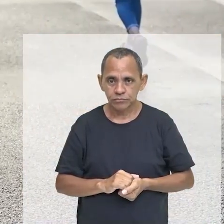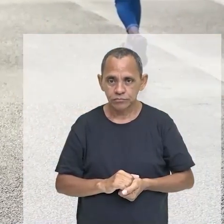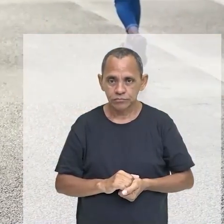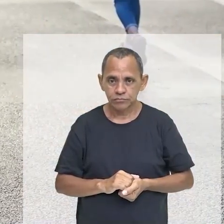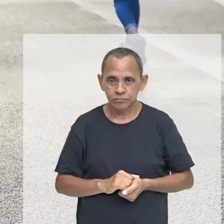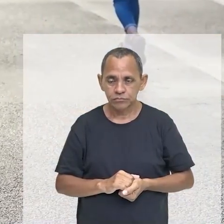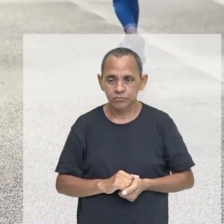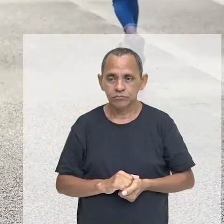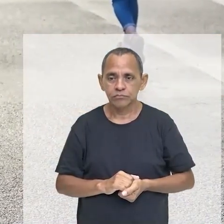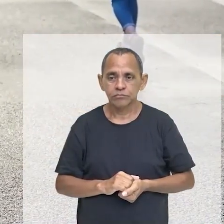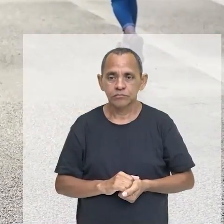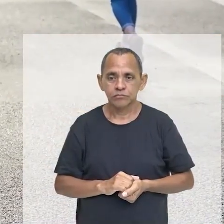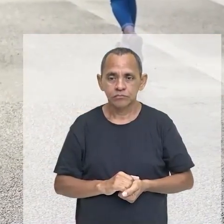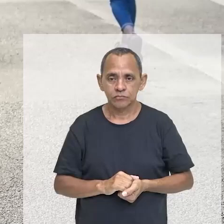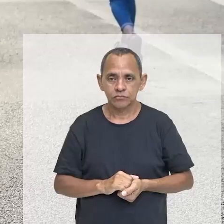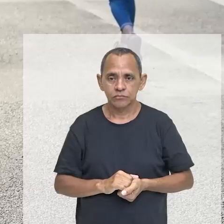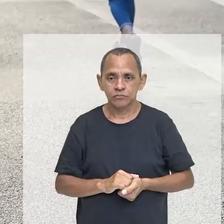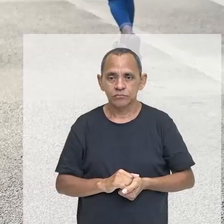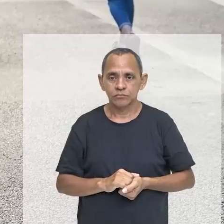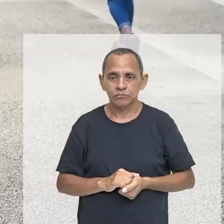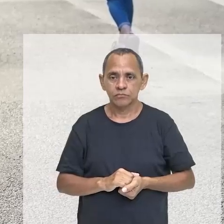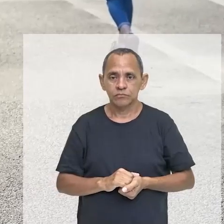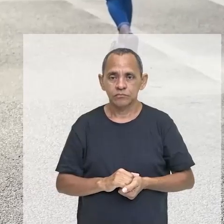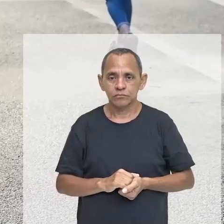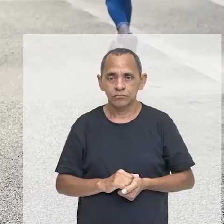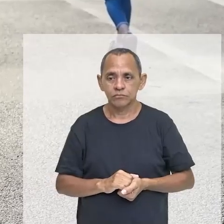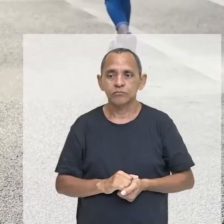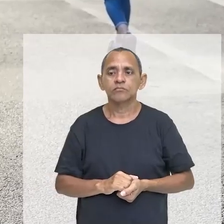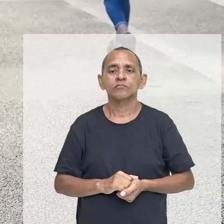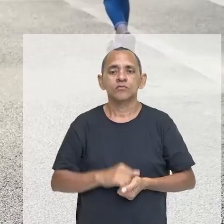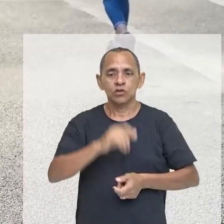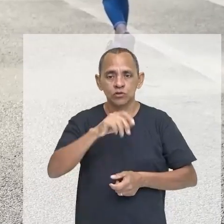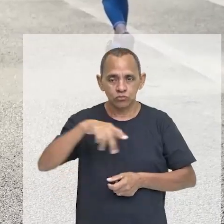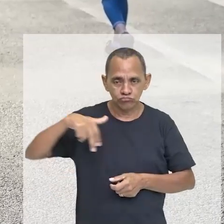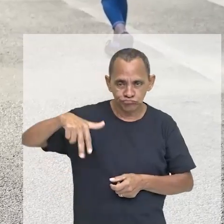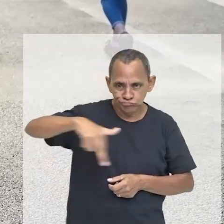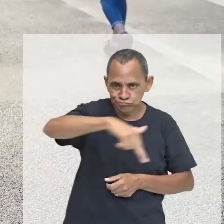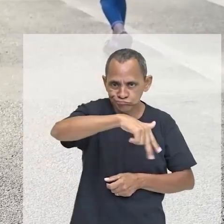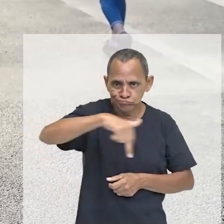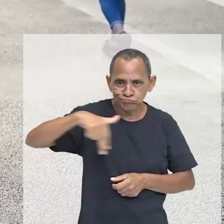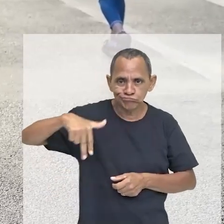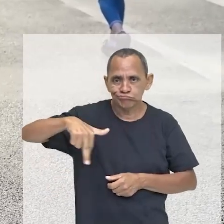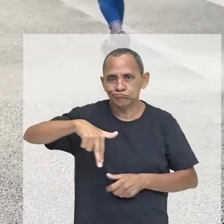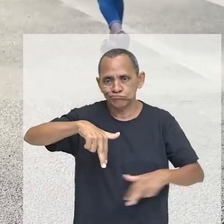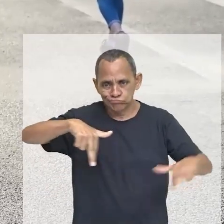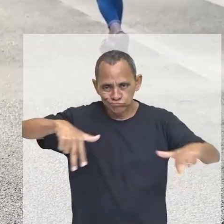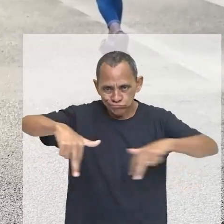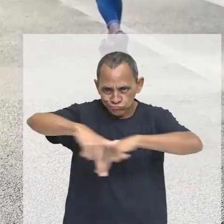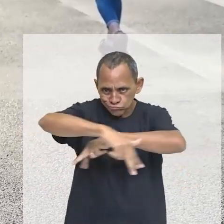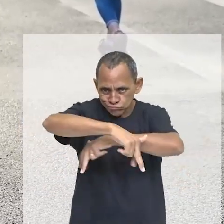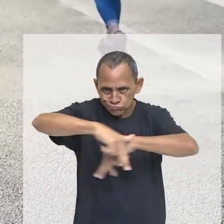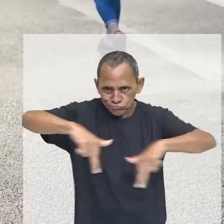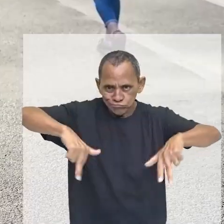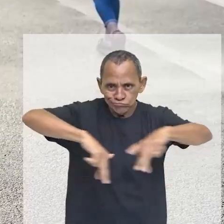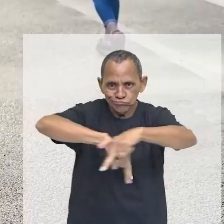Pedestrian. Pedestrian. Pedestrian. Pedestre.